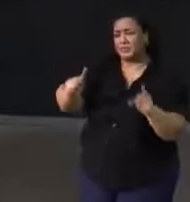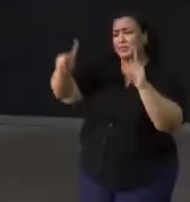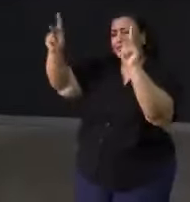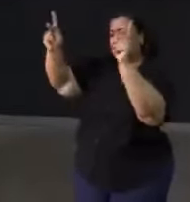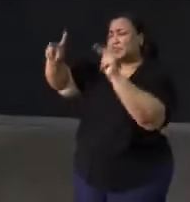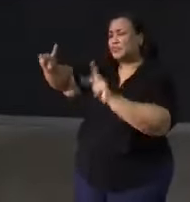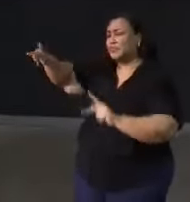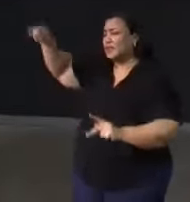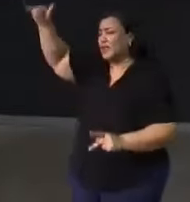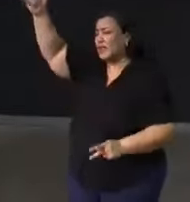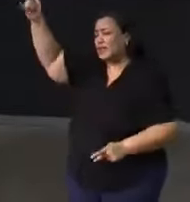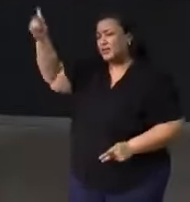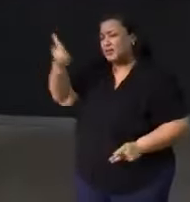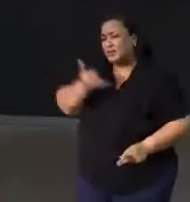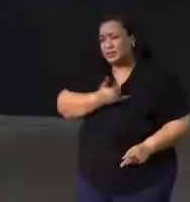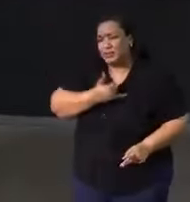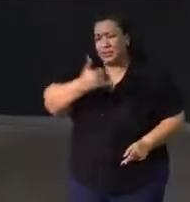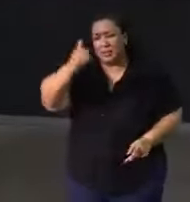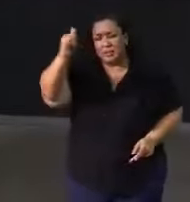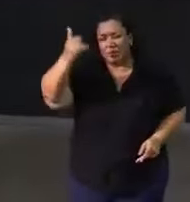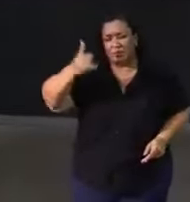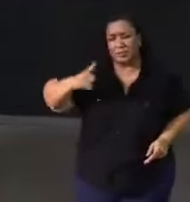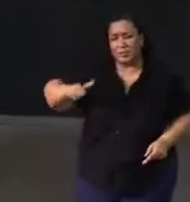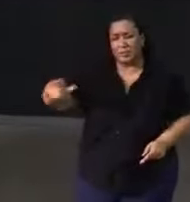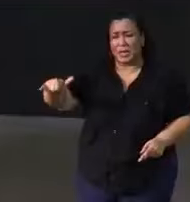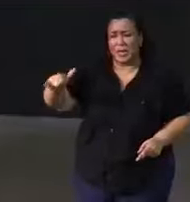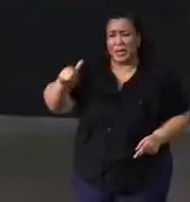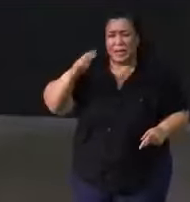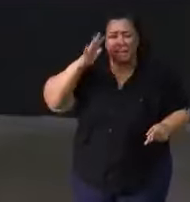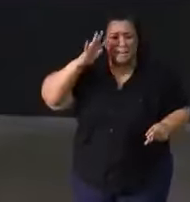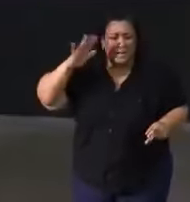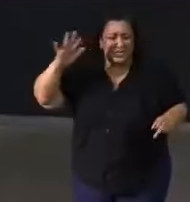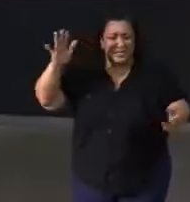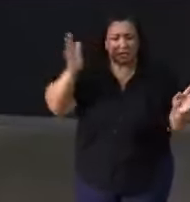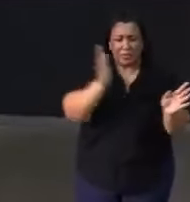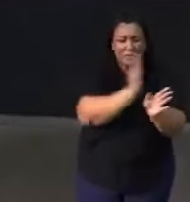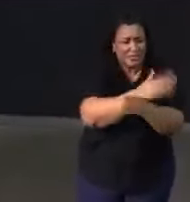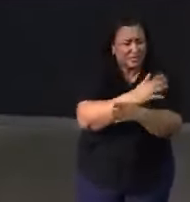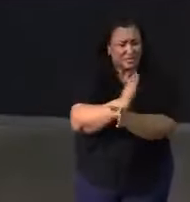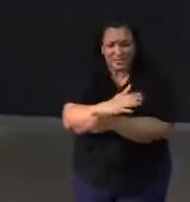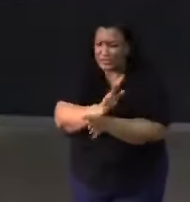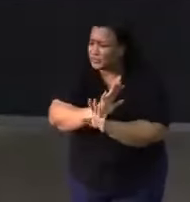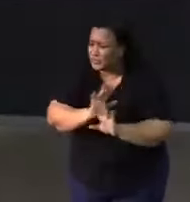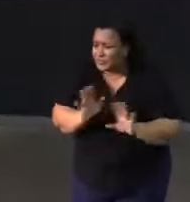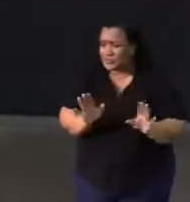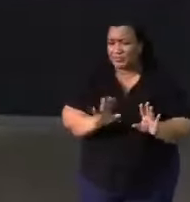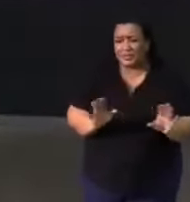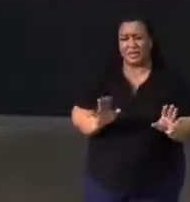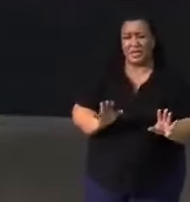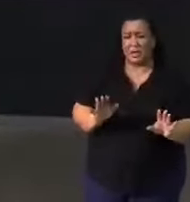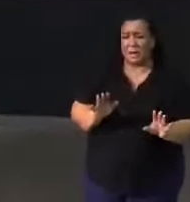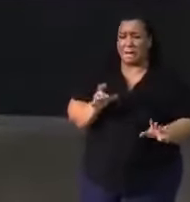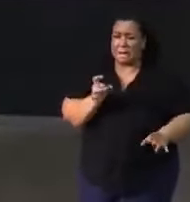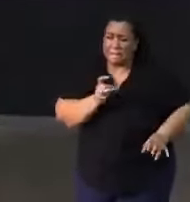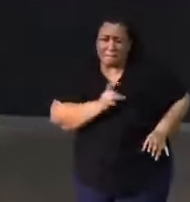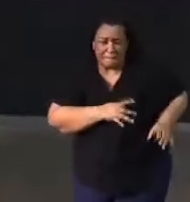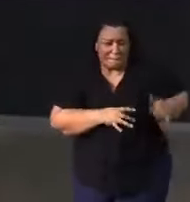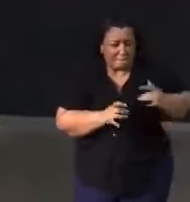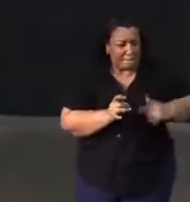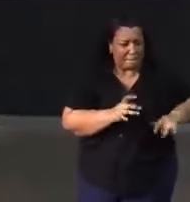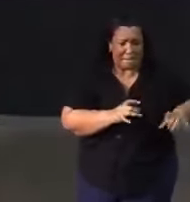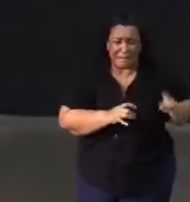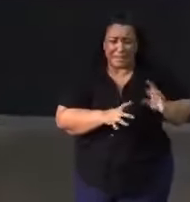ministrada, que nenhum pensamento furtivo roube a sua atenção, que nenhum temor, nenhum